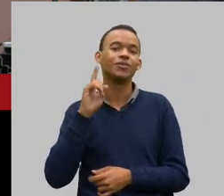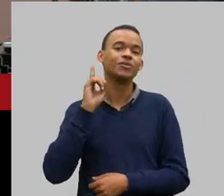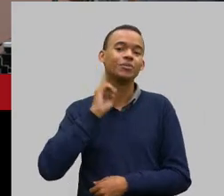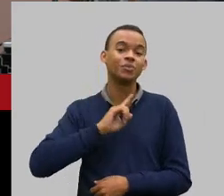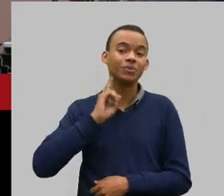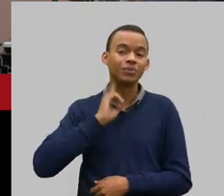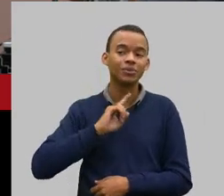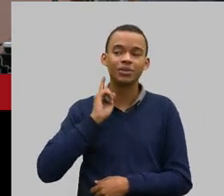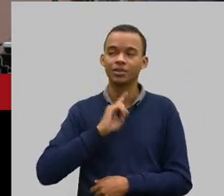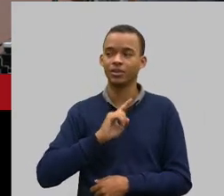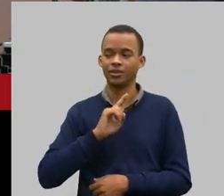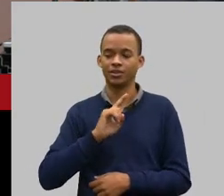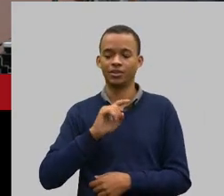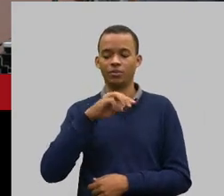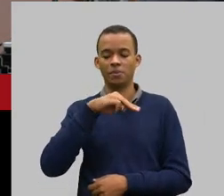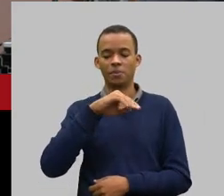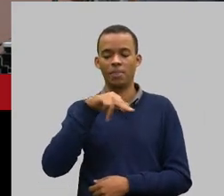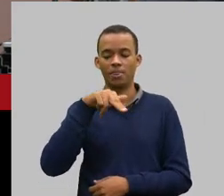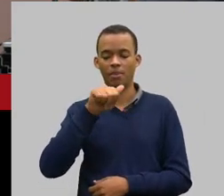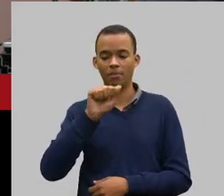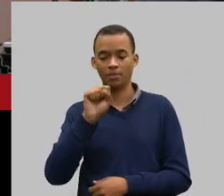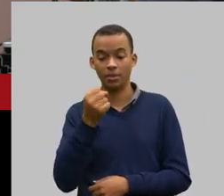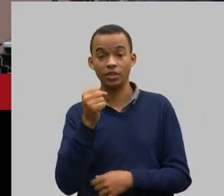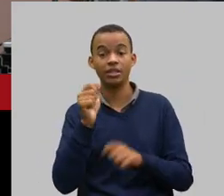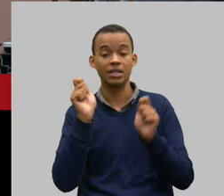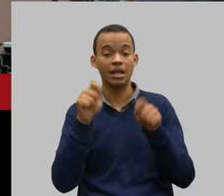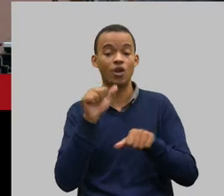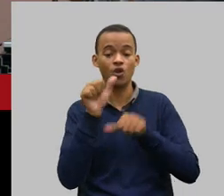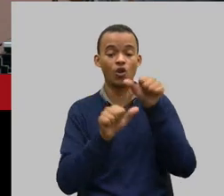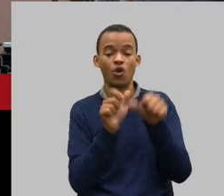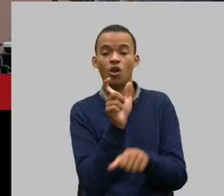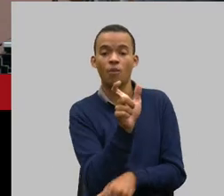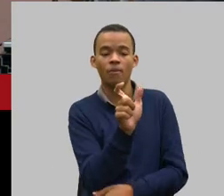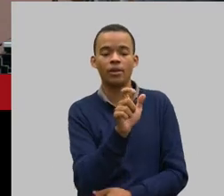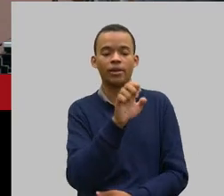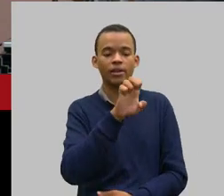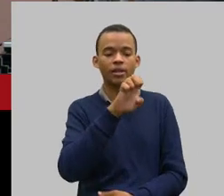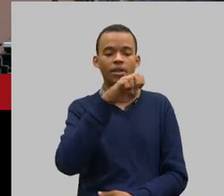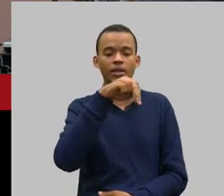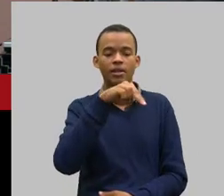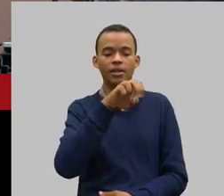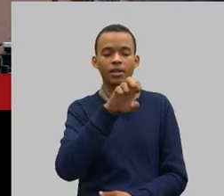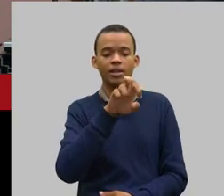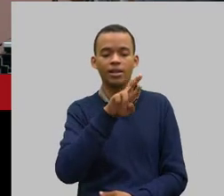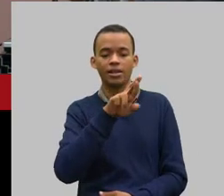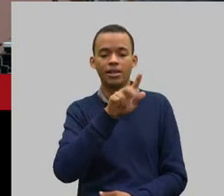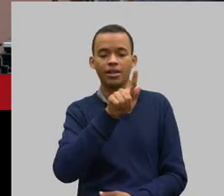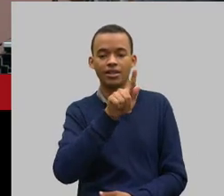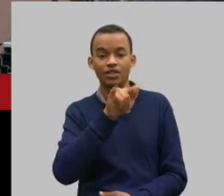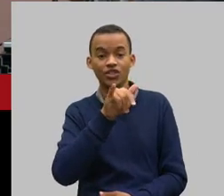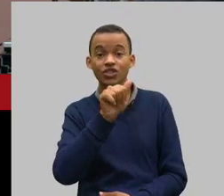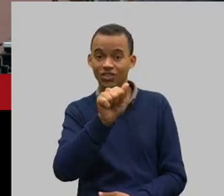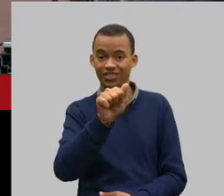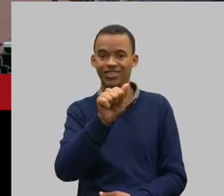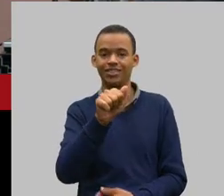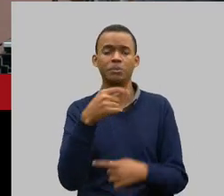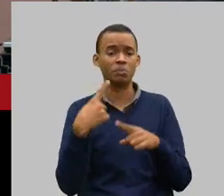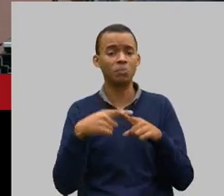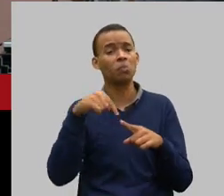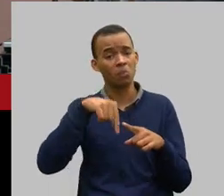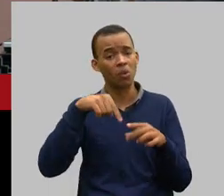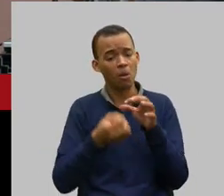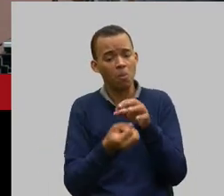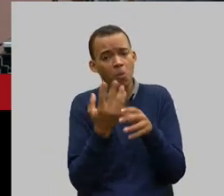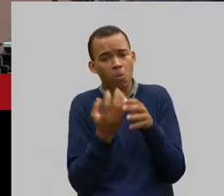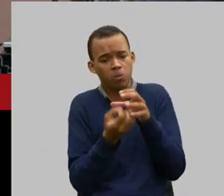eh o que a gente gera de energia solar aqui mais de meia Itaipu só de energia solar mais uma vez